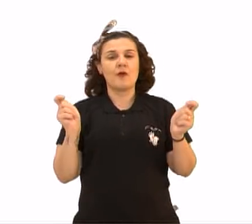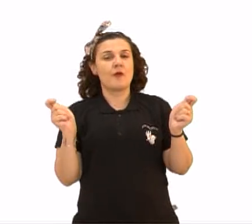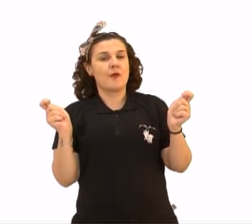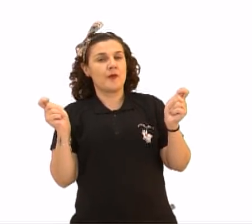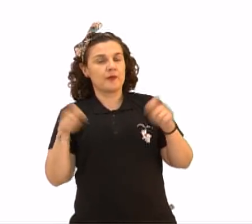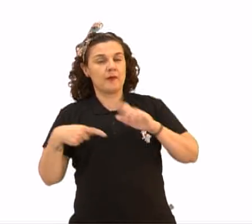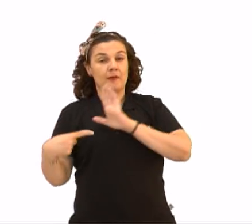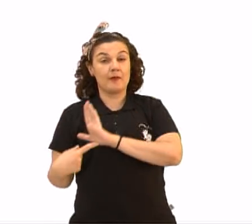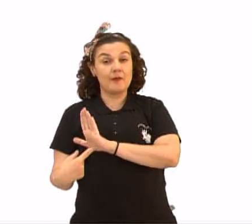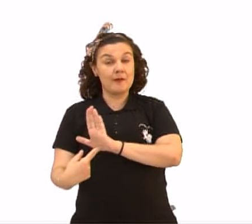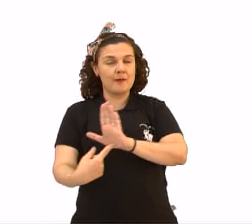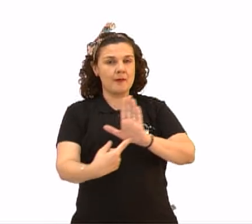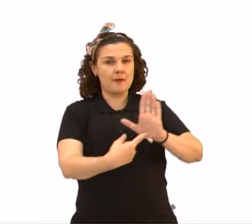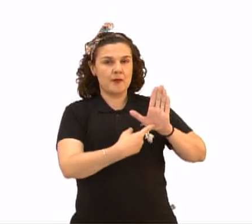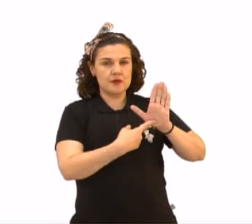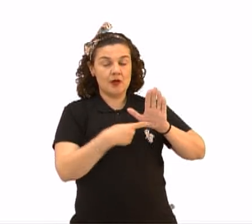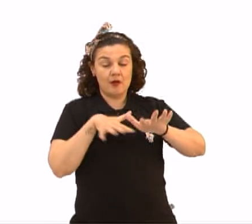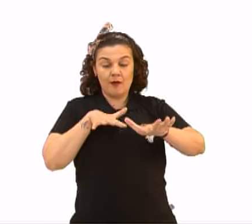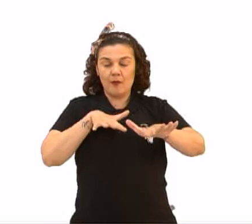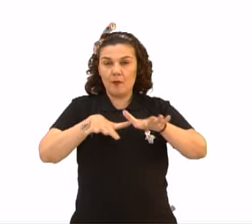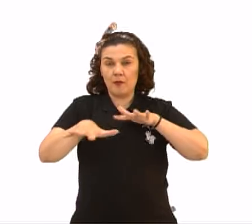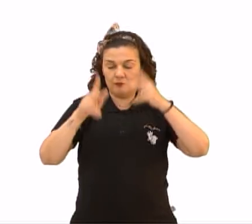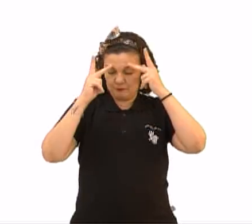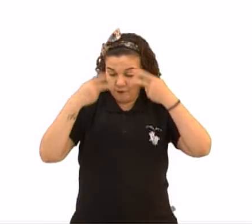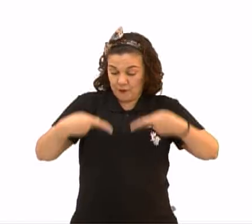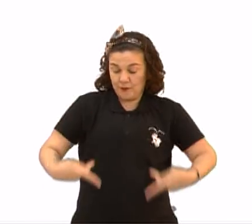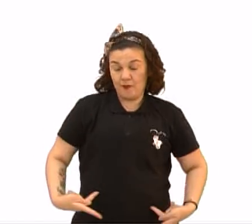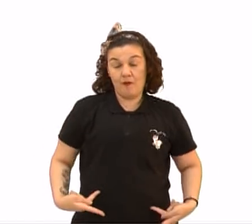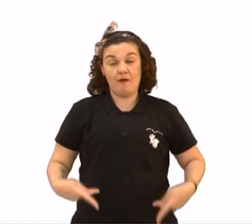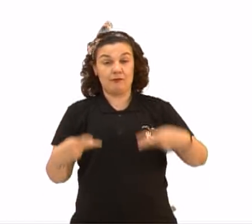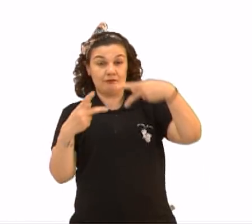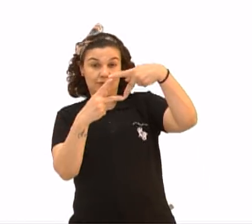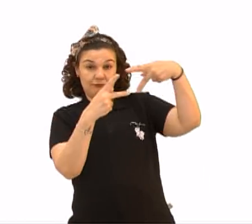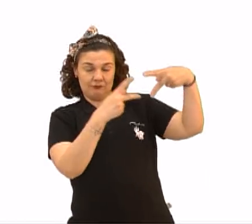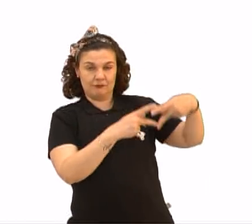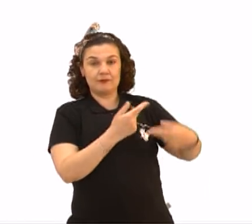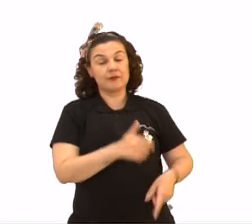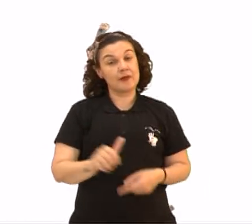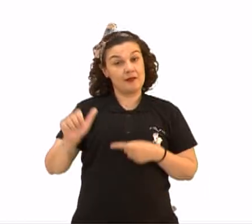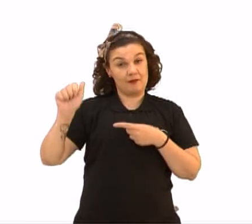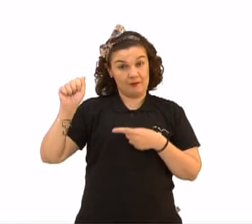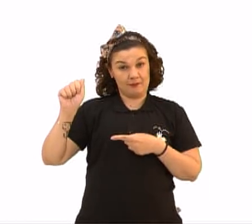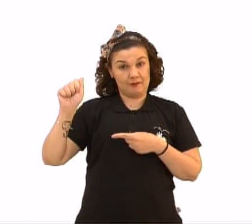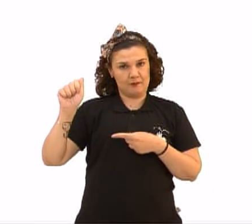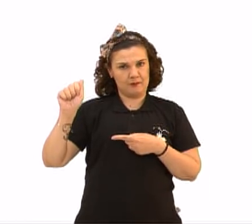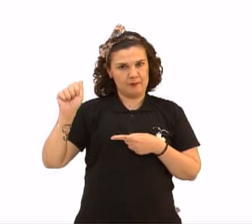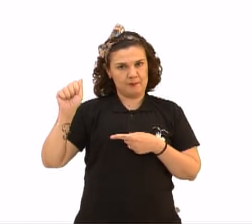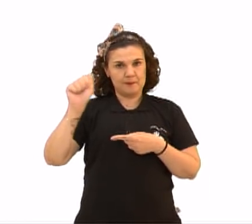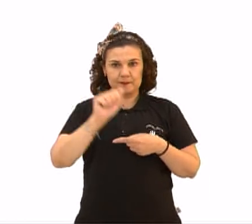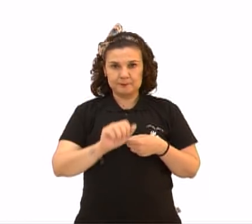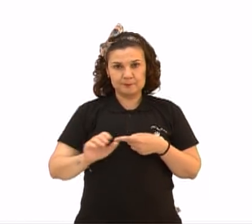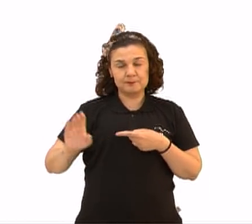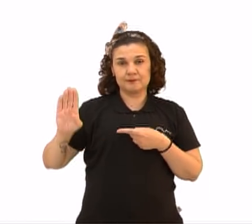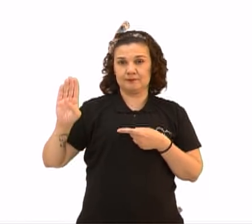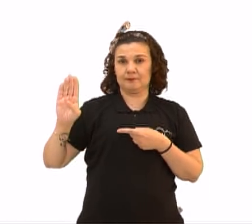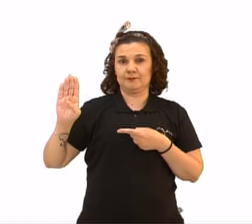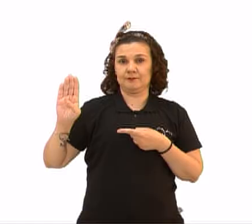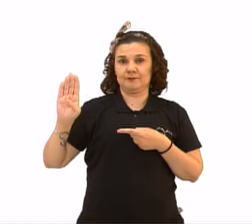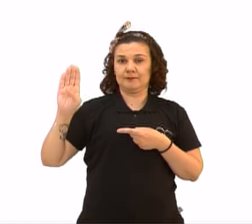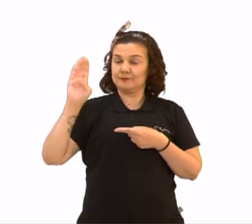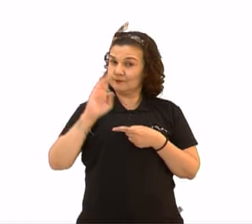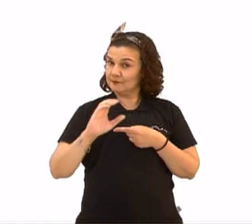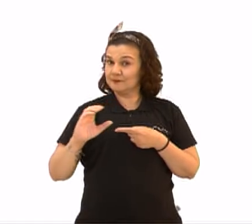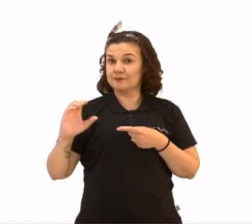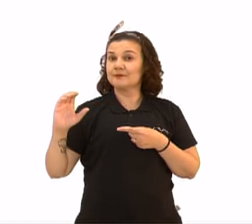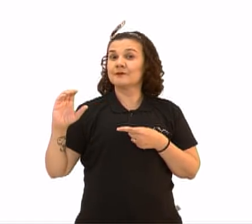ser retratado o movimento humano nos quadrinhos? Letra A, de maneira forçada. Letra B, de maneira